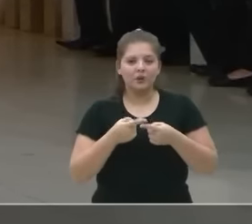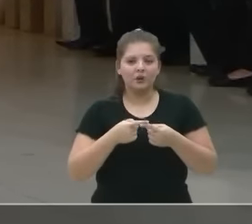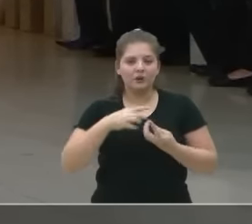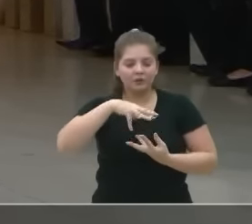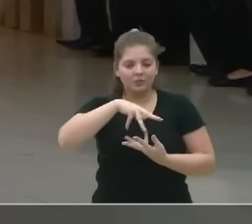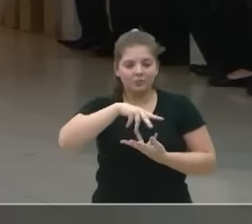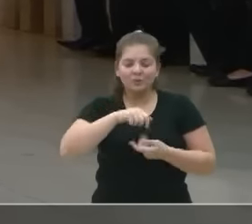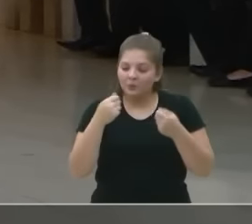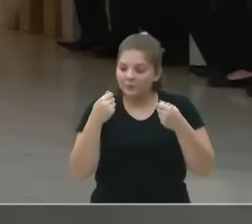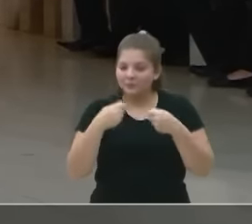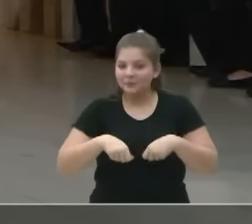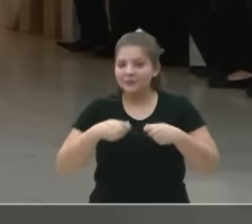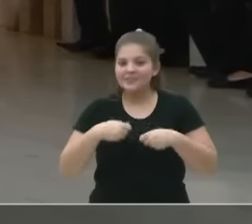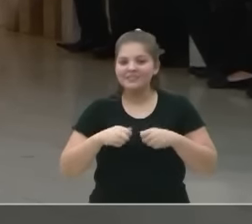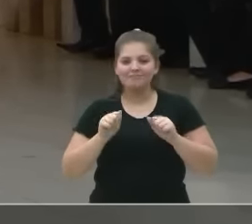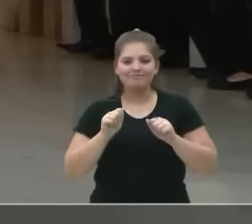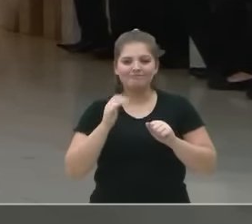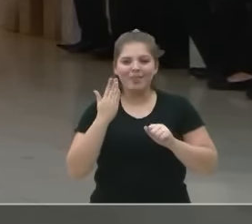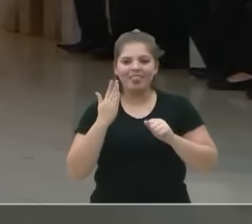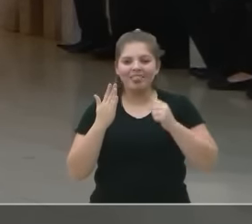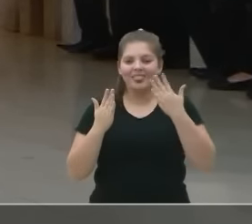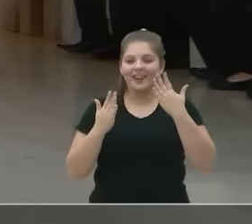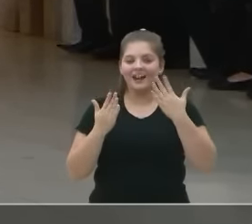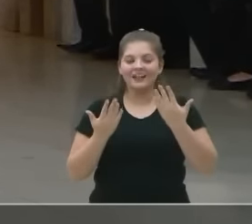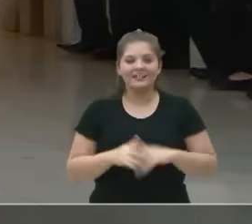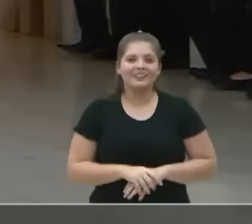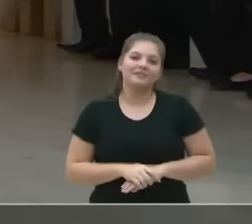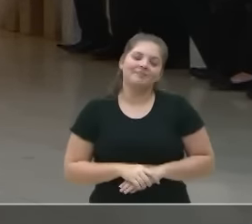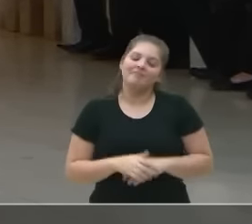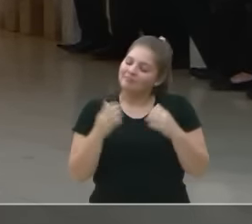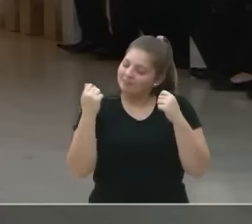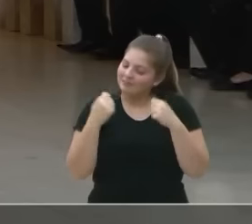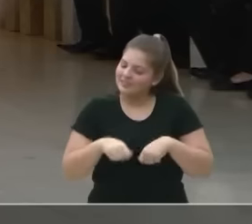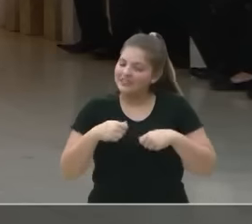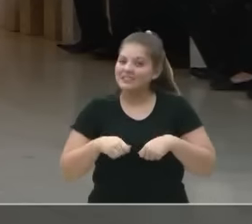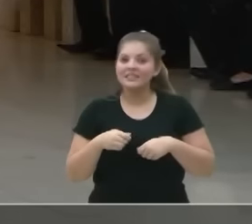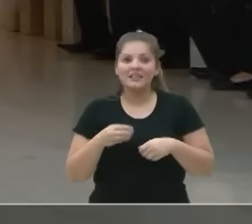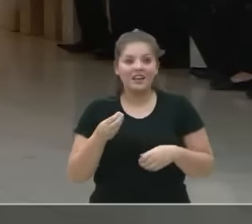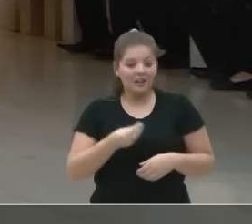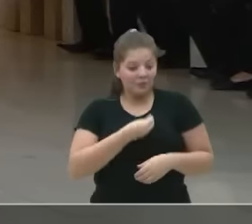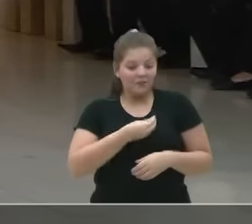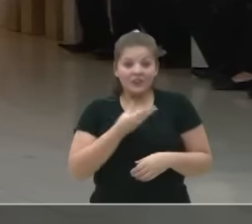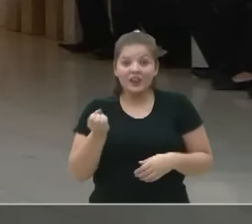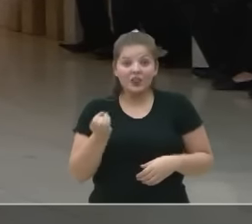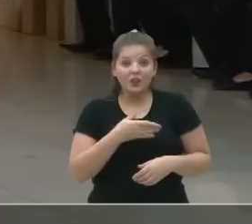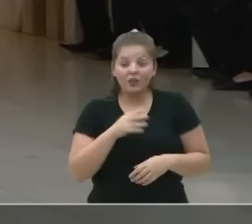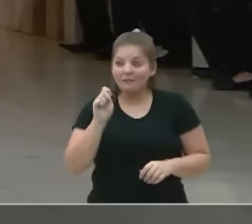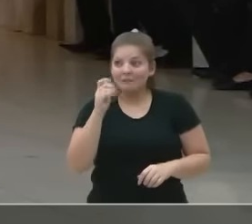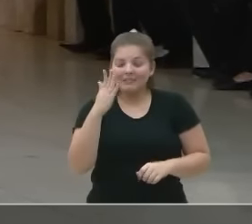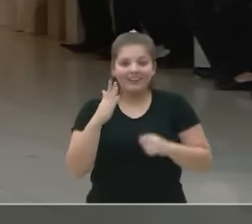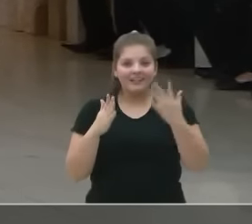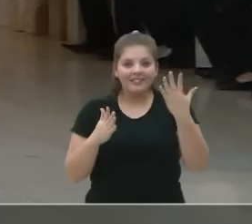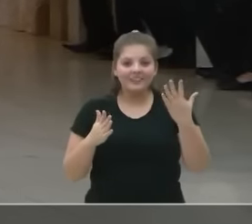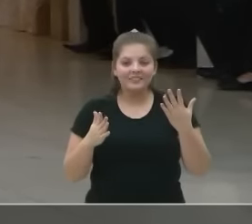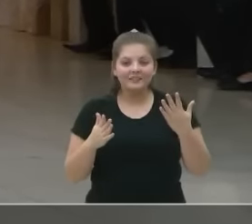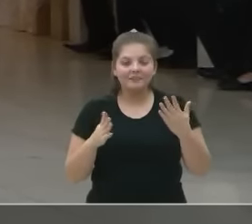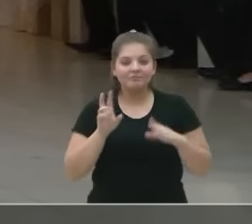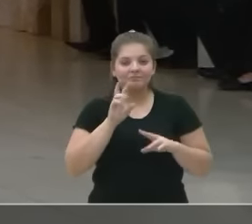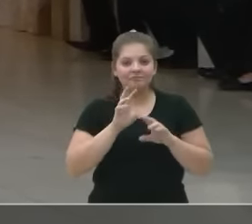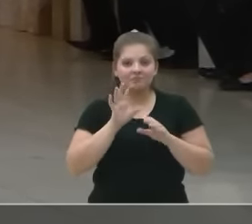está necessitado de milagres. Milagres é vida nova. Porque diz aqui,